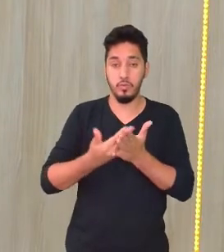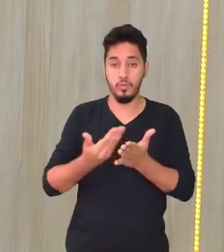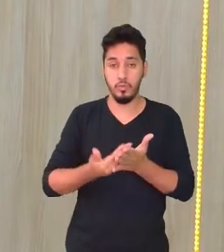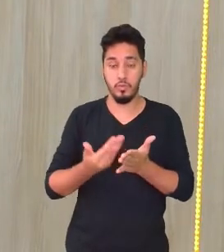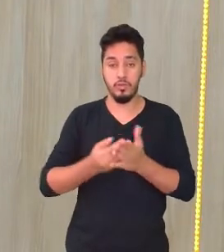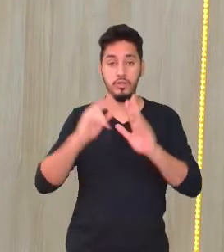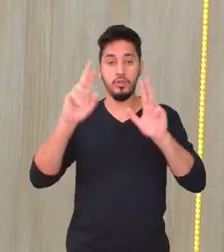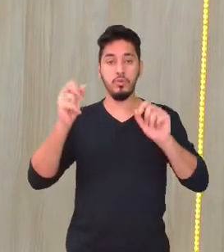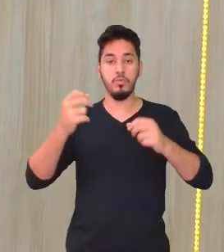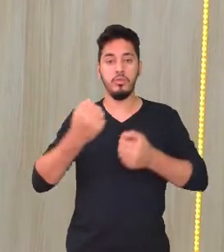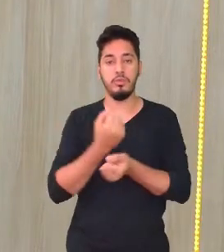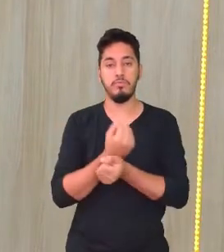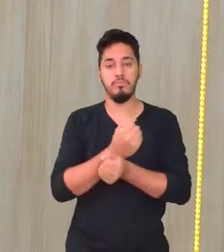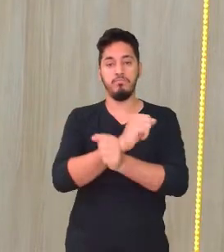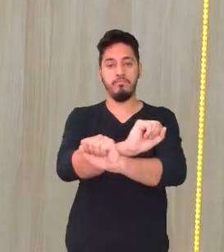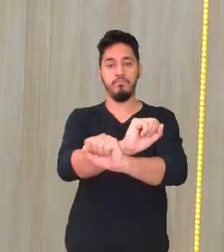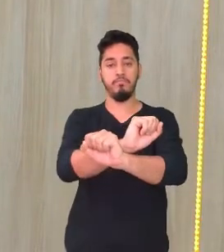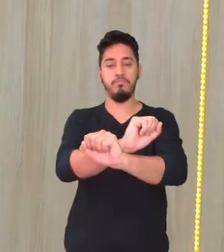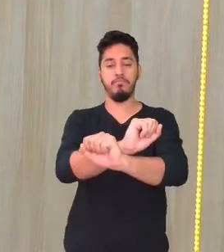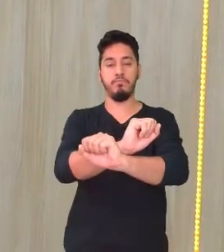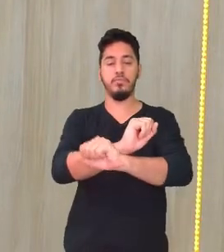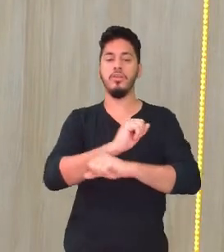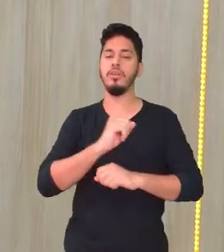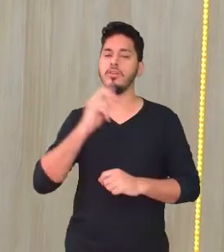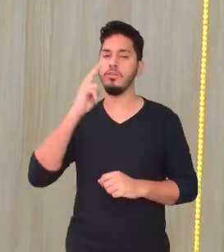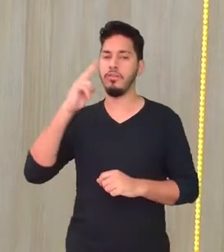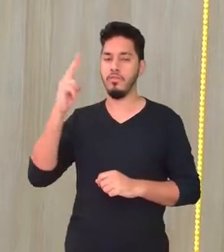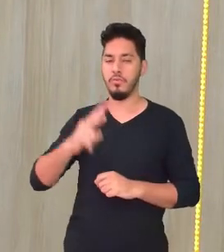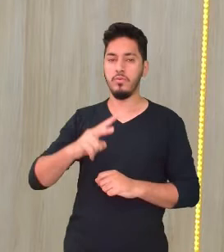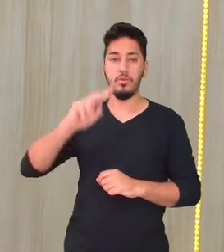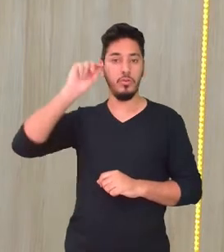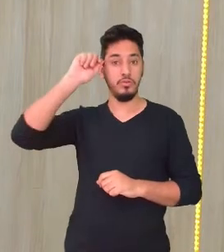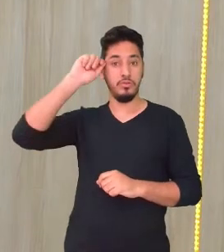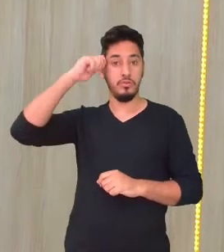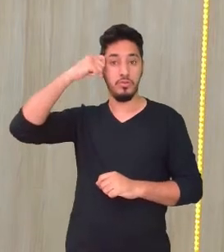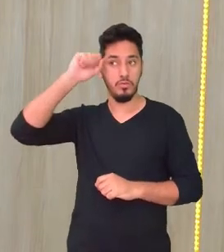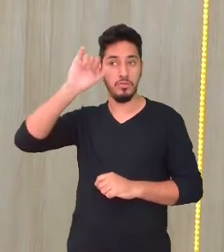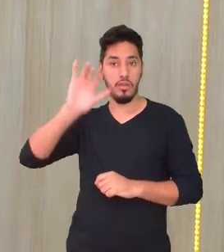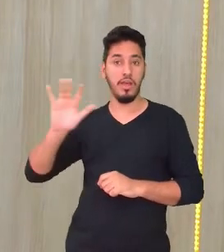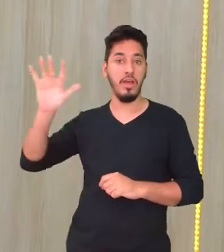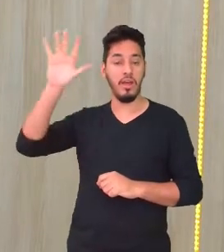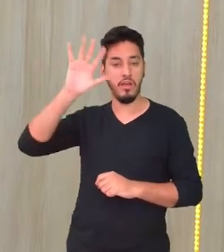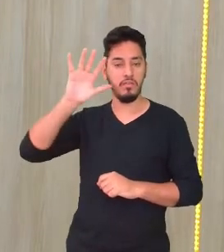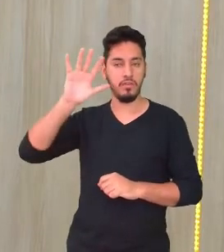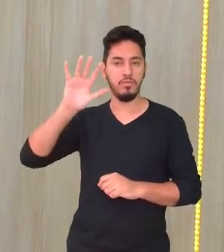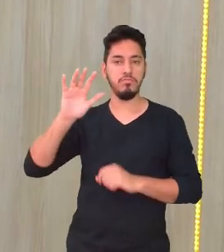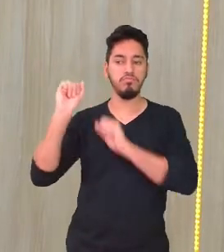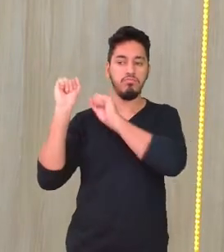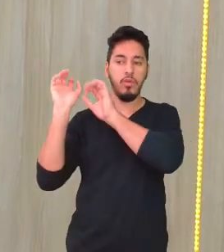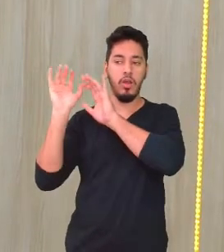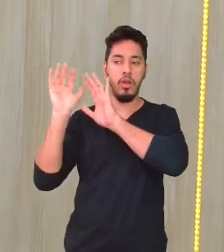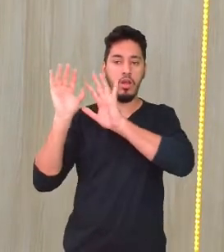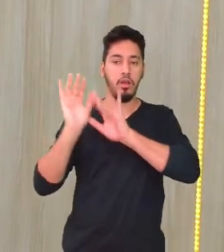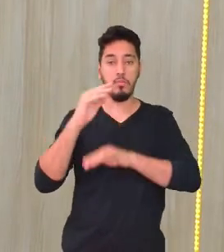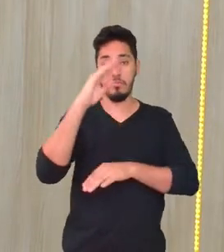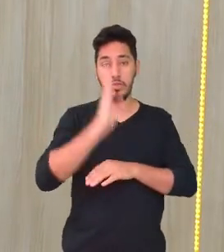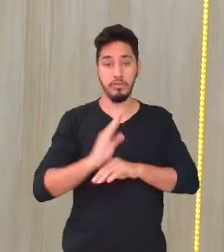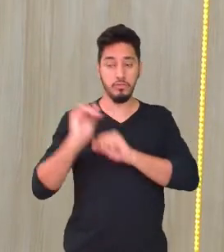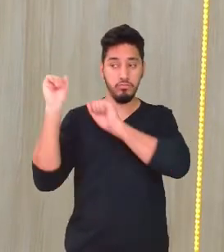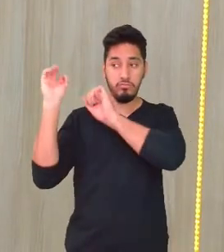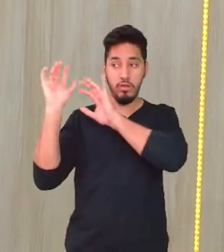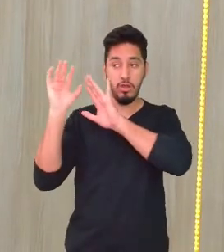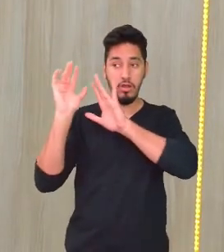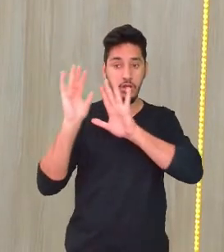da escravidão e a gente viu que os negros africanos foram trazidos, né, para o Brasil,